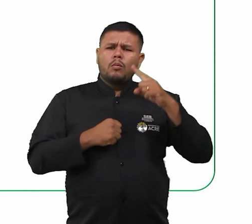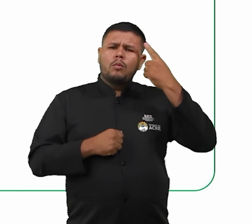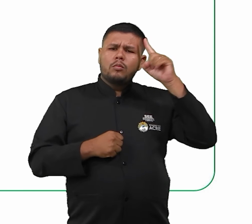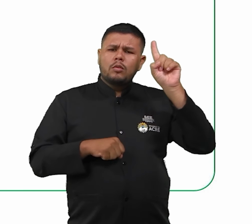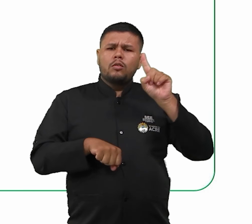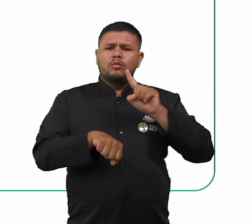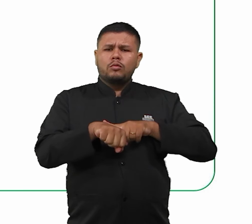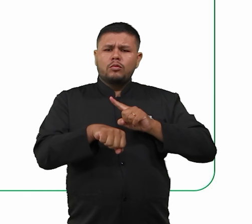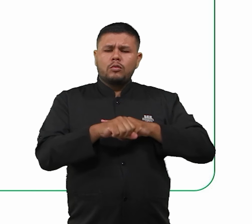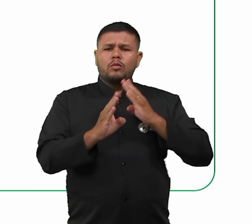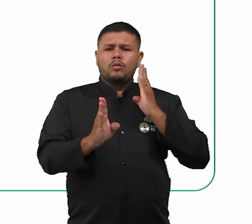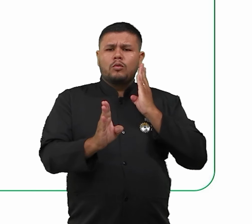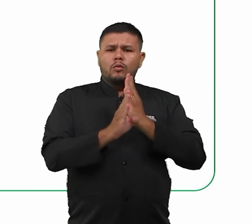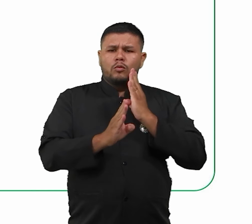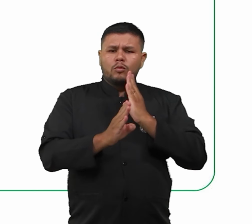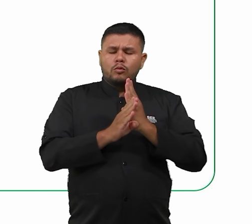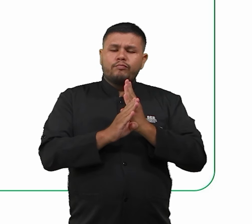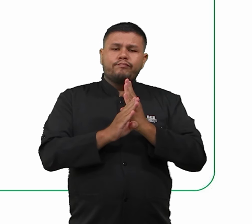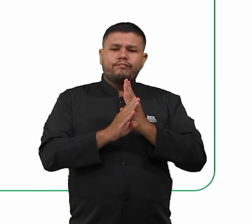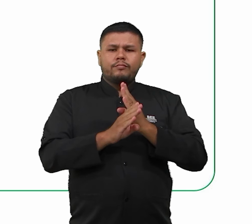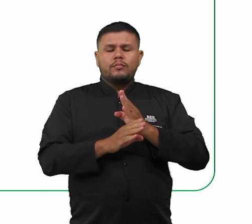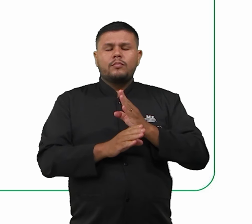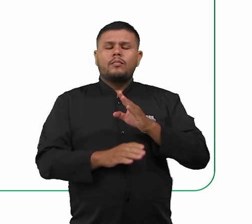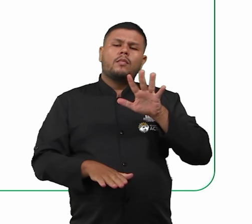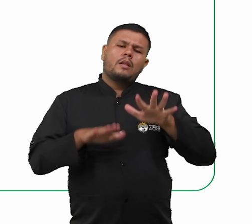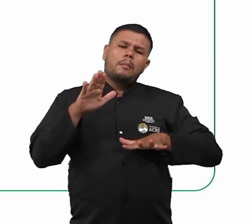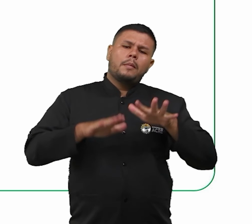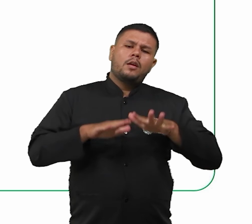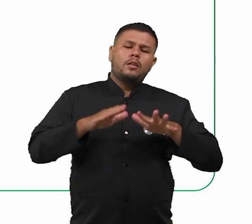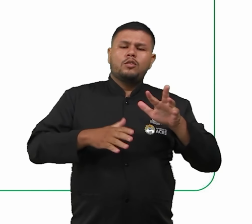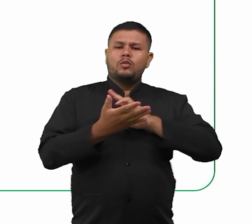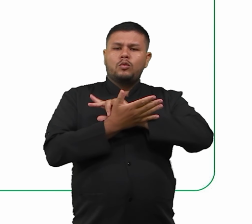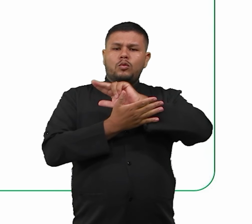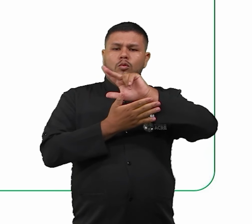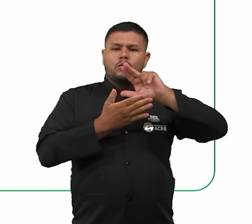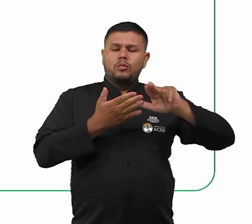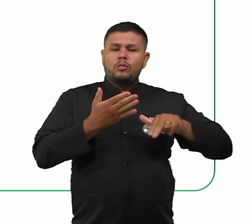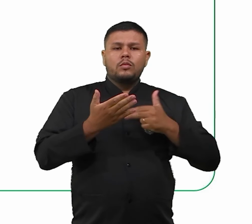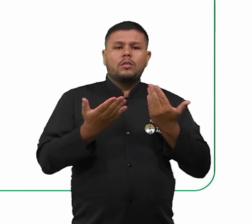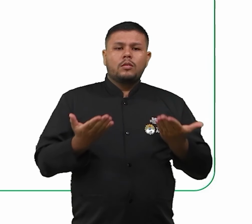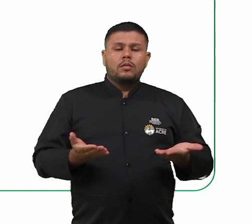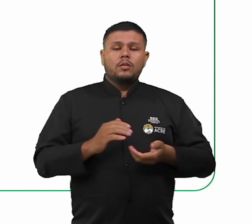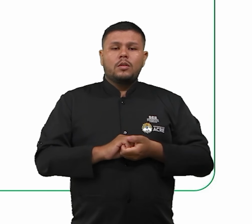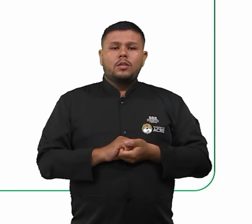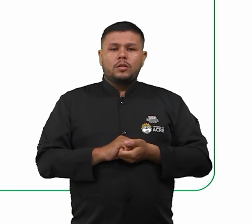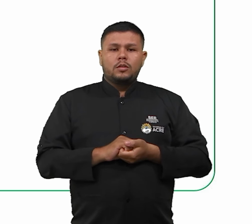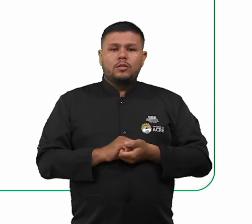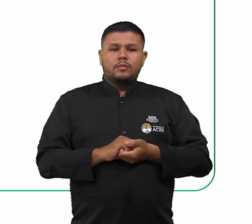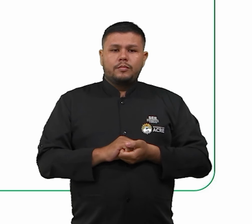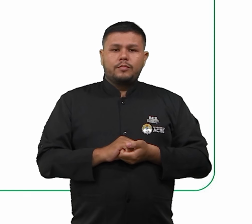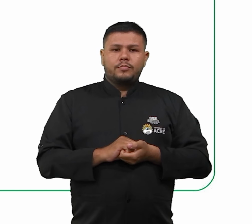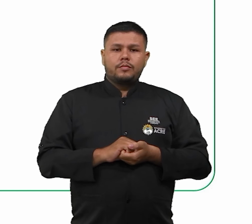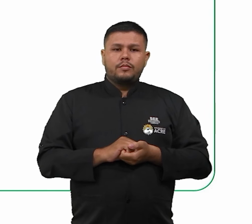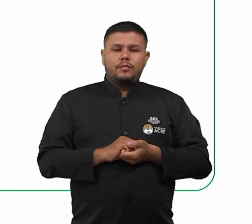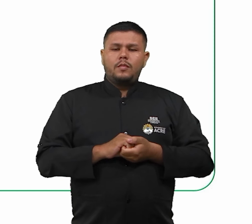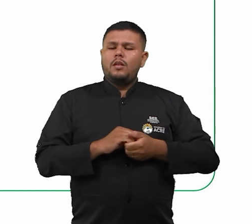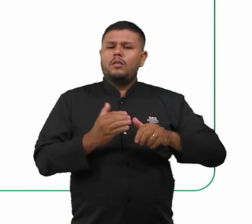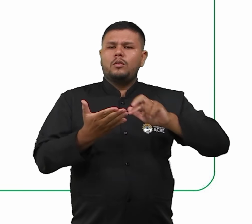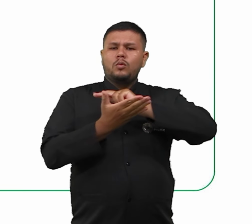tempo, causa, condição, etc. Então, nós temos as causais, as comparativas,